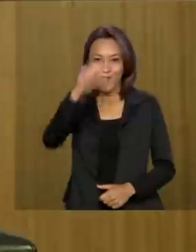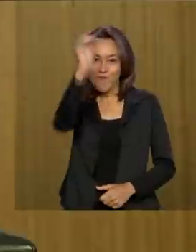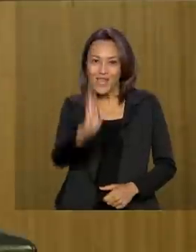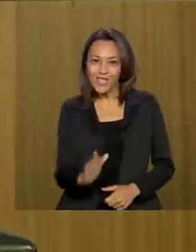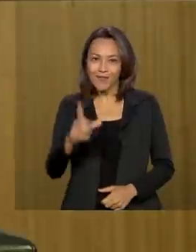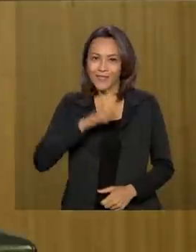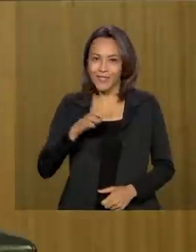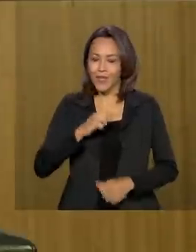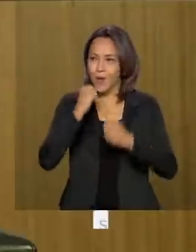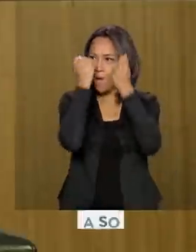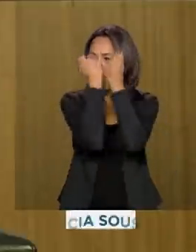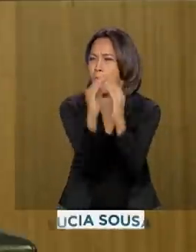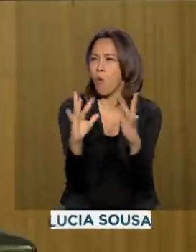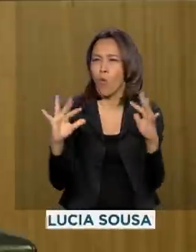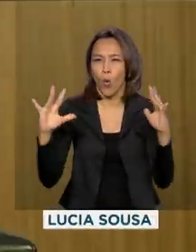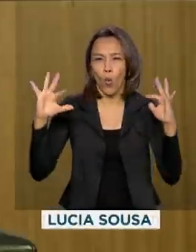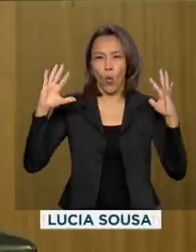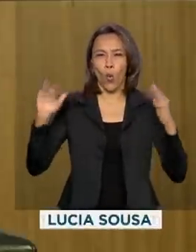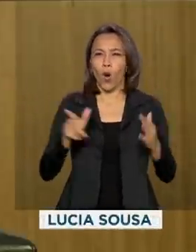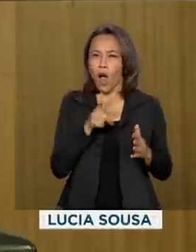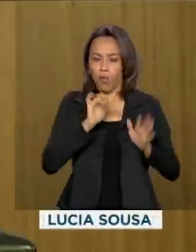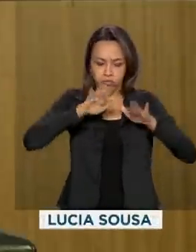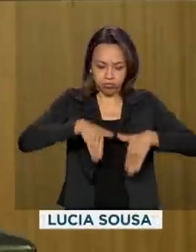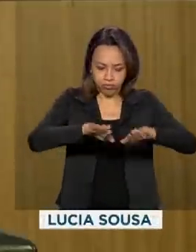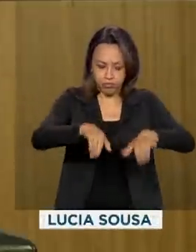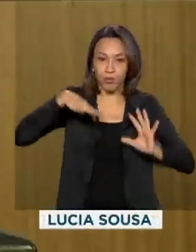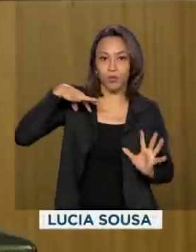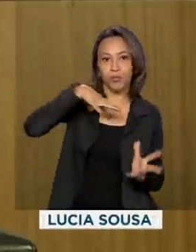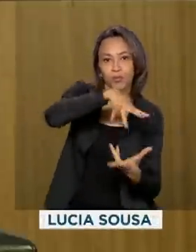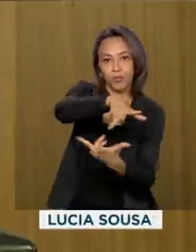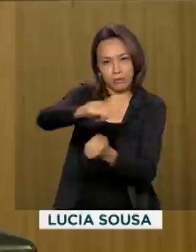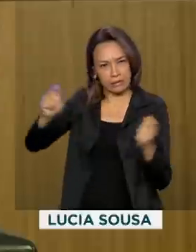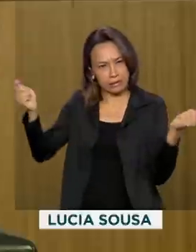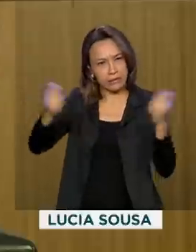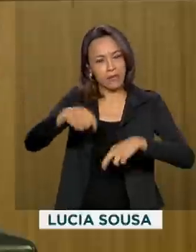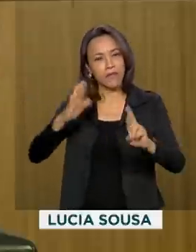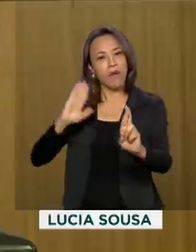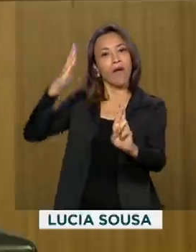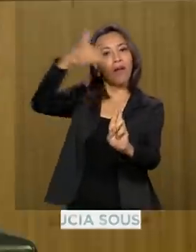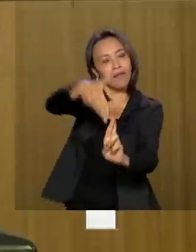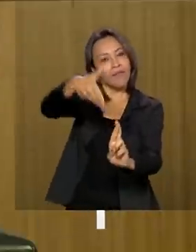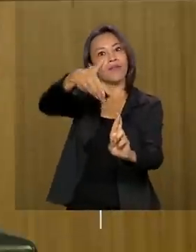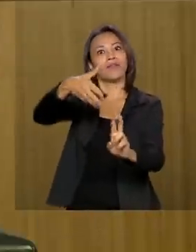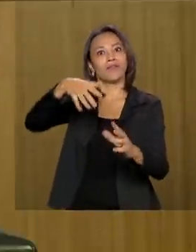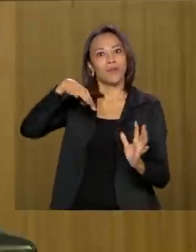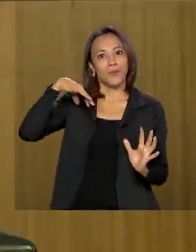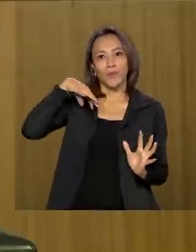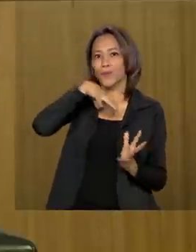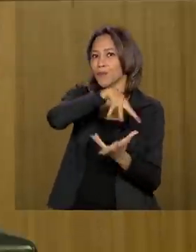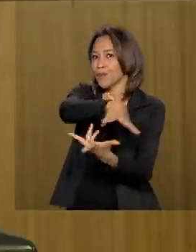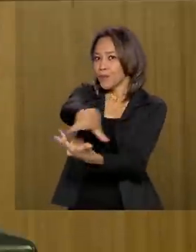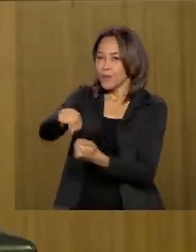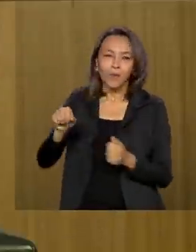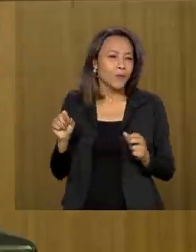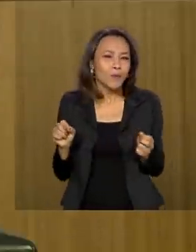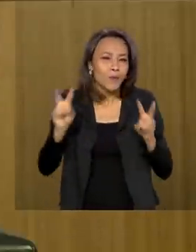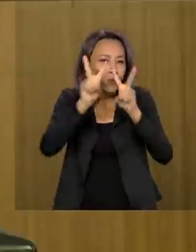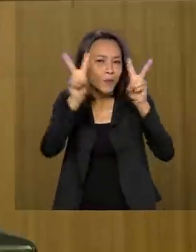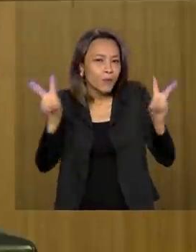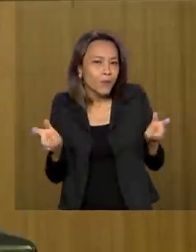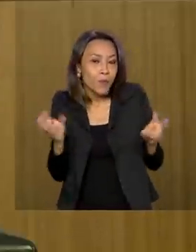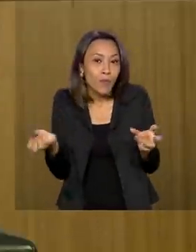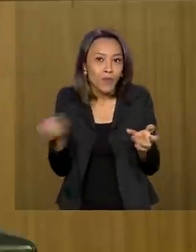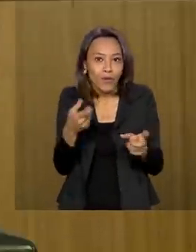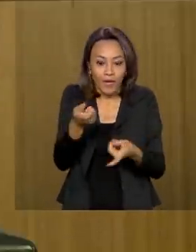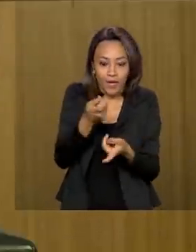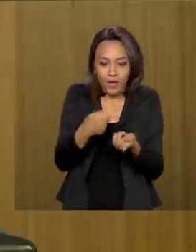Brasil possui o maior patrimônio de biodiversidade do planeta e tem potencial para se tornar uma liderança mundial na chamada nova